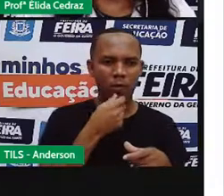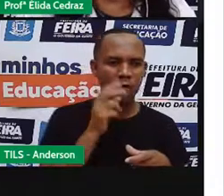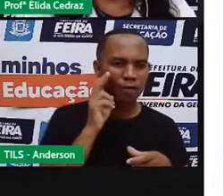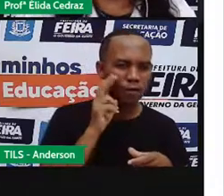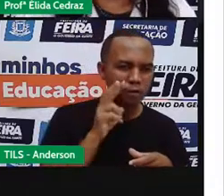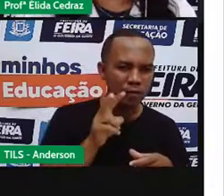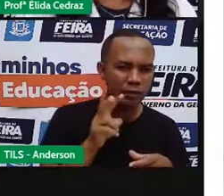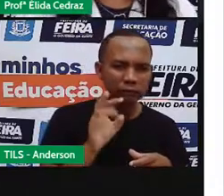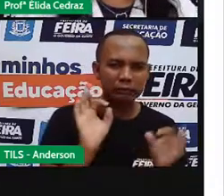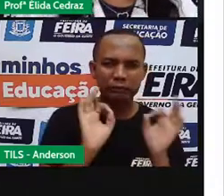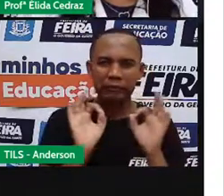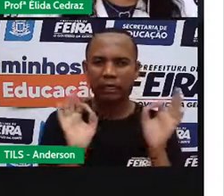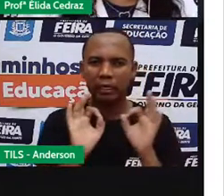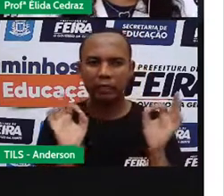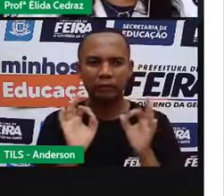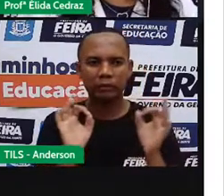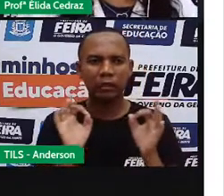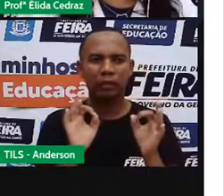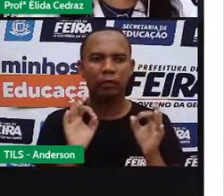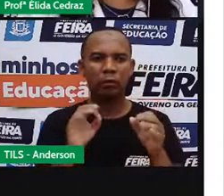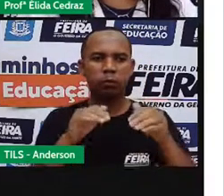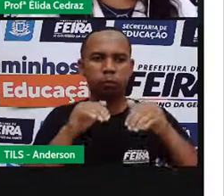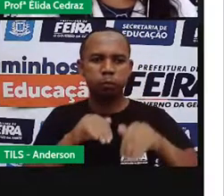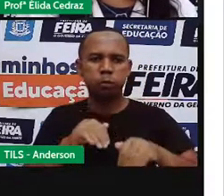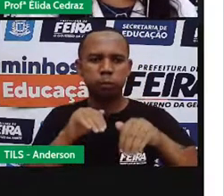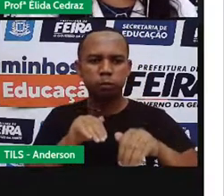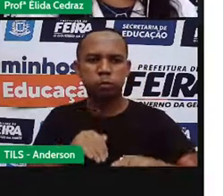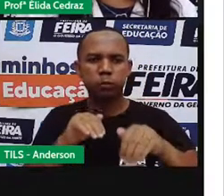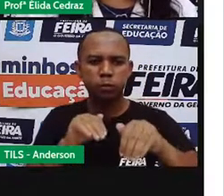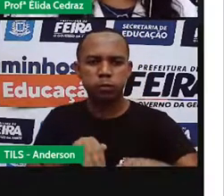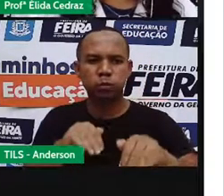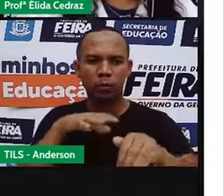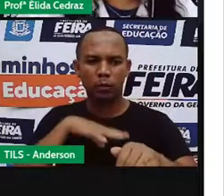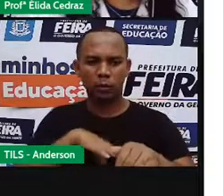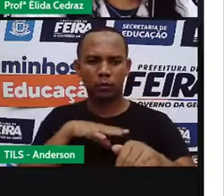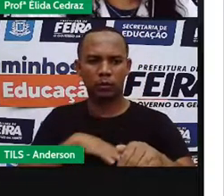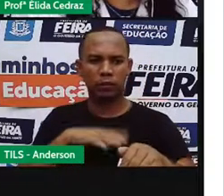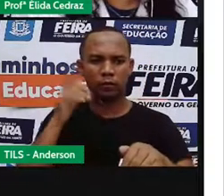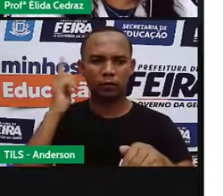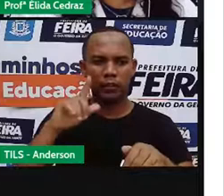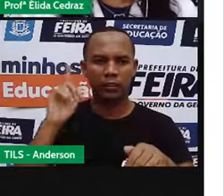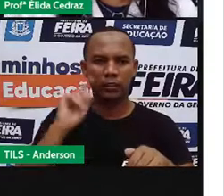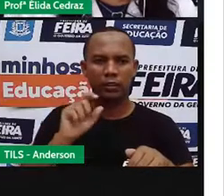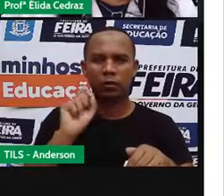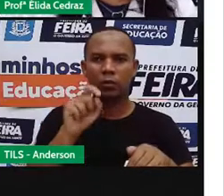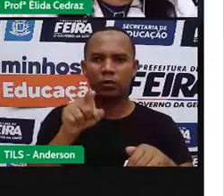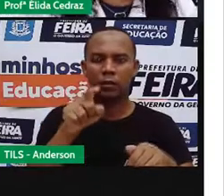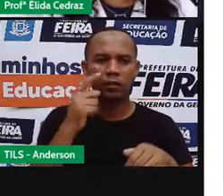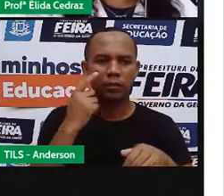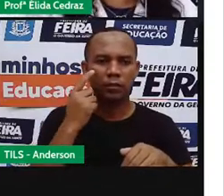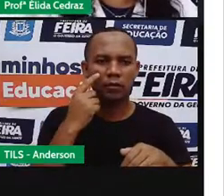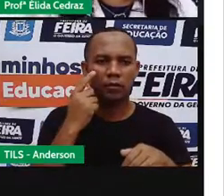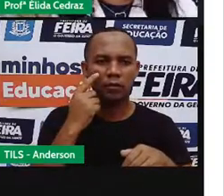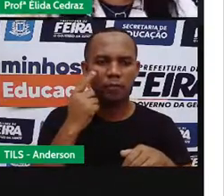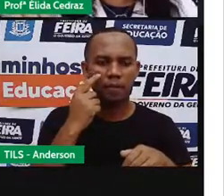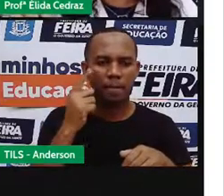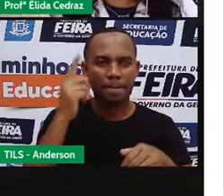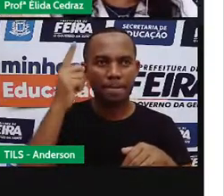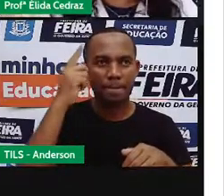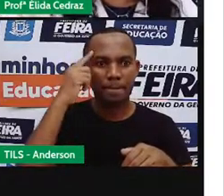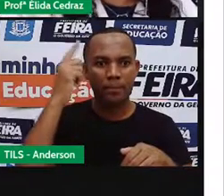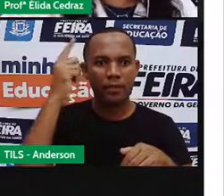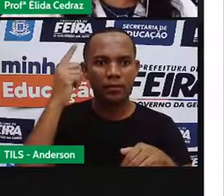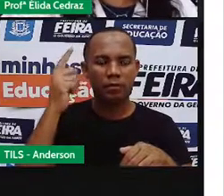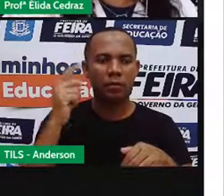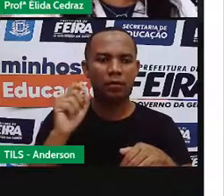para frente, que o exército português ia vencer, pediu para o corneteiro tocar a música para todo mundo ir embora. O